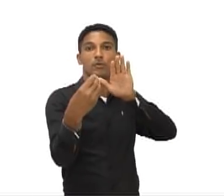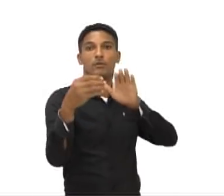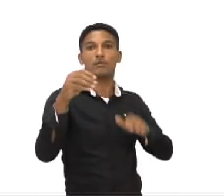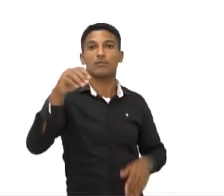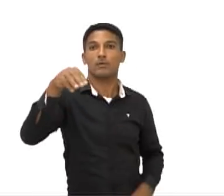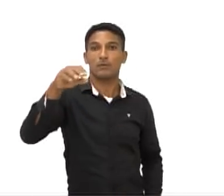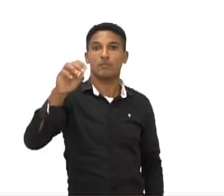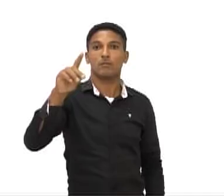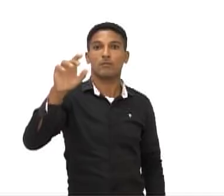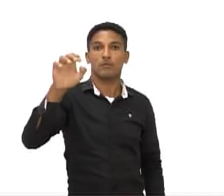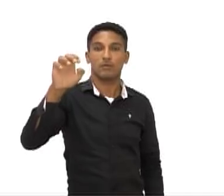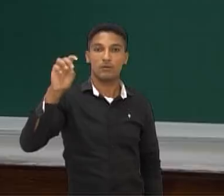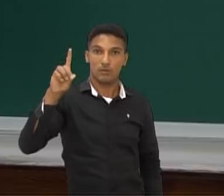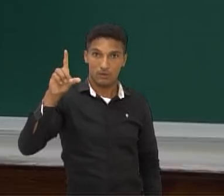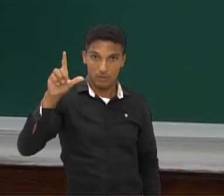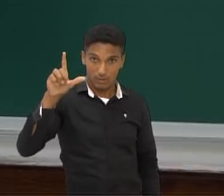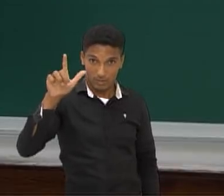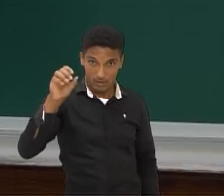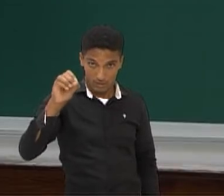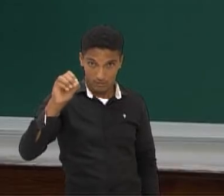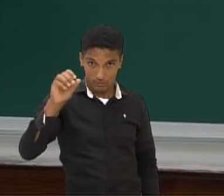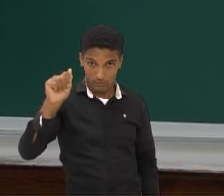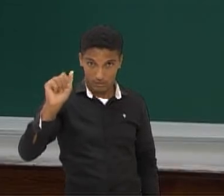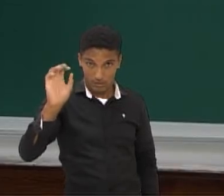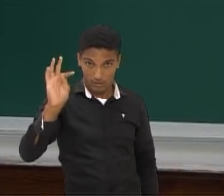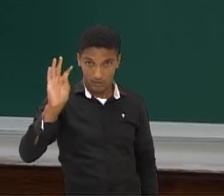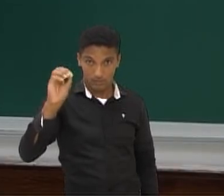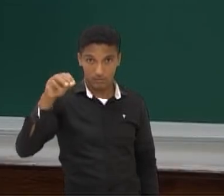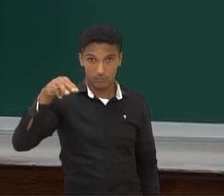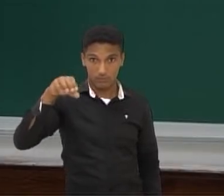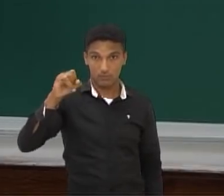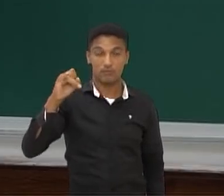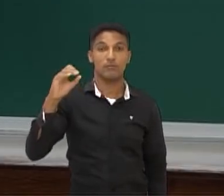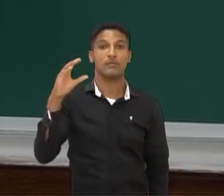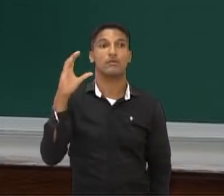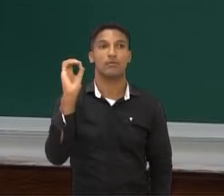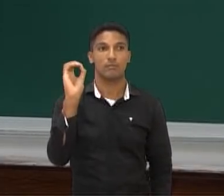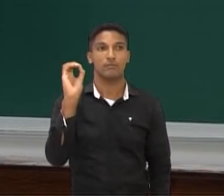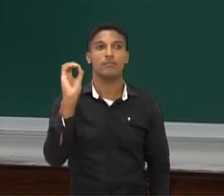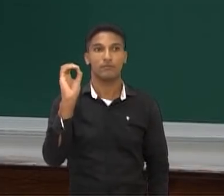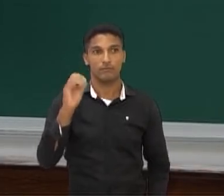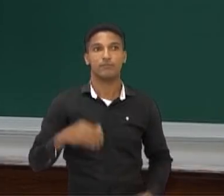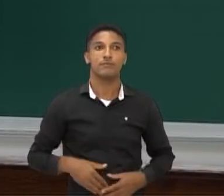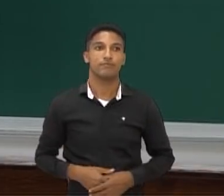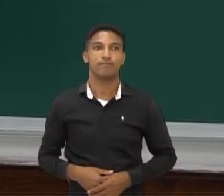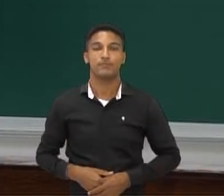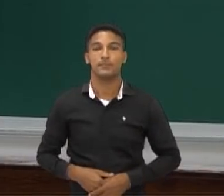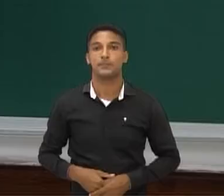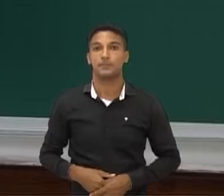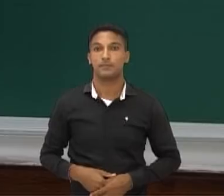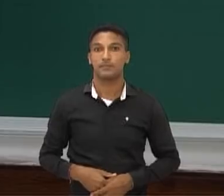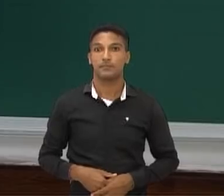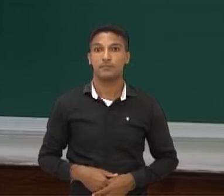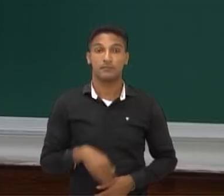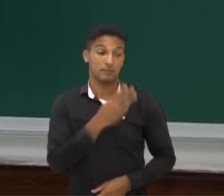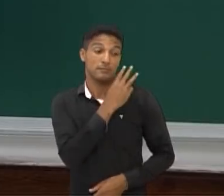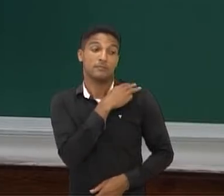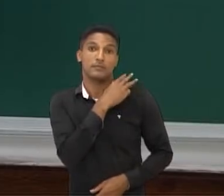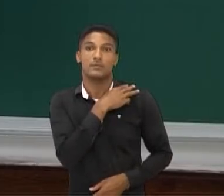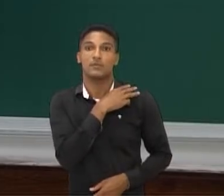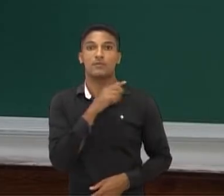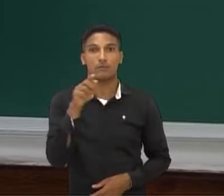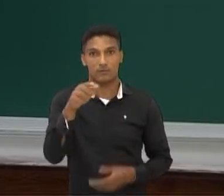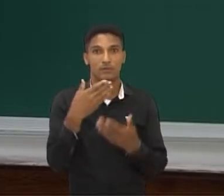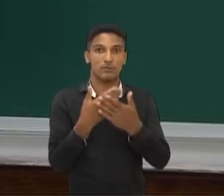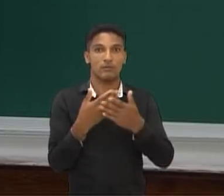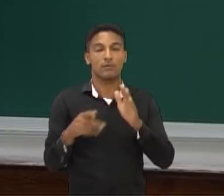atômicos. Pessoal, na terceira série você vai estudar a eletricidade. Você vai entender como que funciona o chuveiro